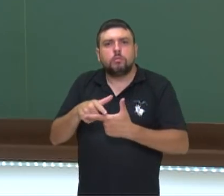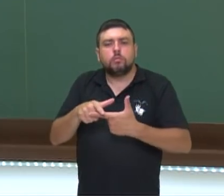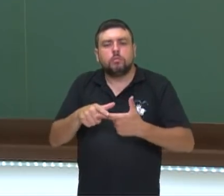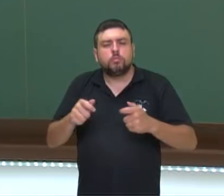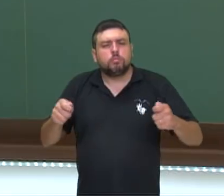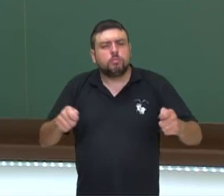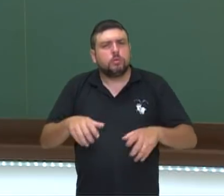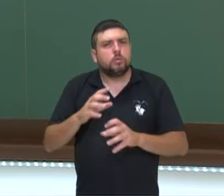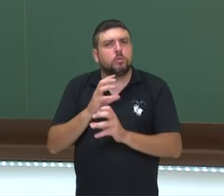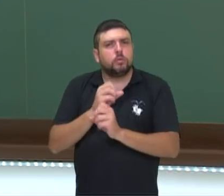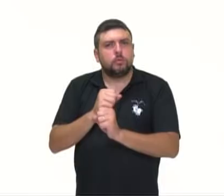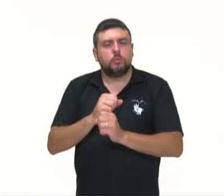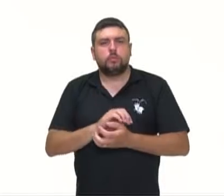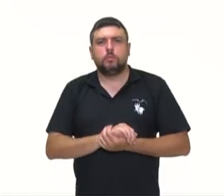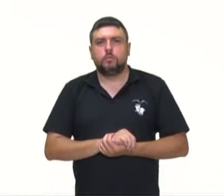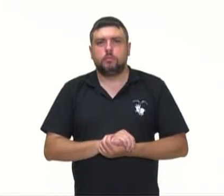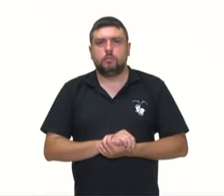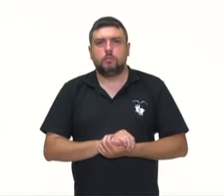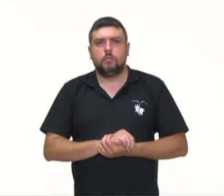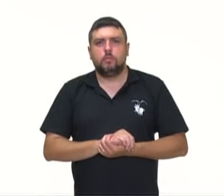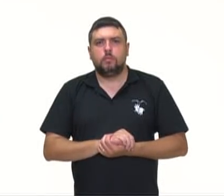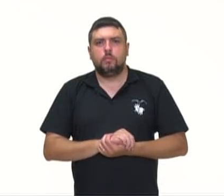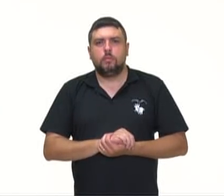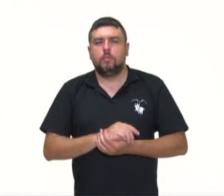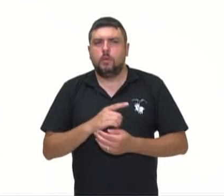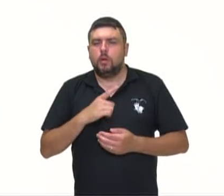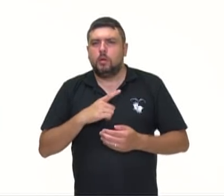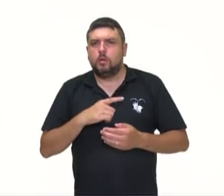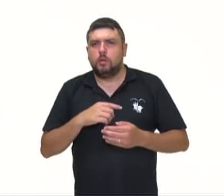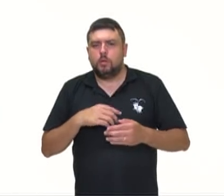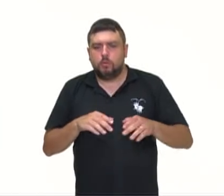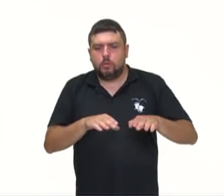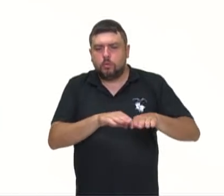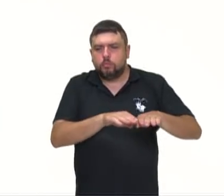tá? Então, como o dono do jardim tem uma grade de